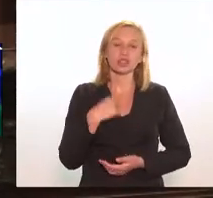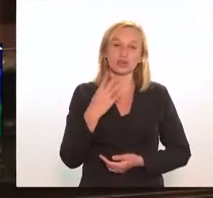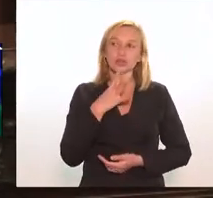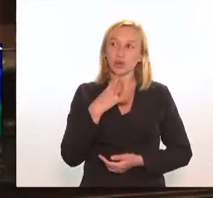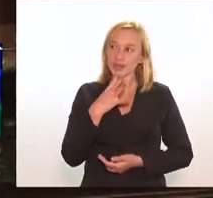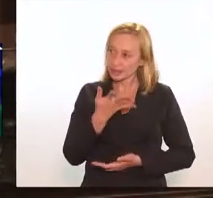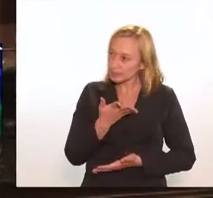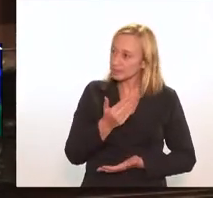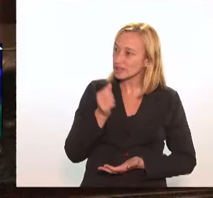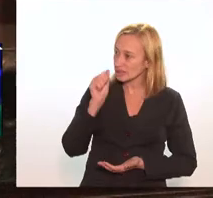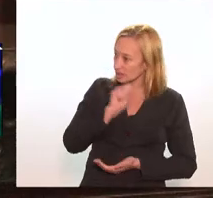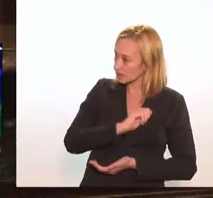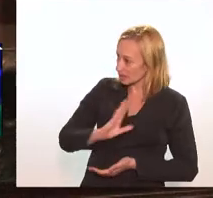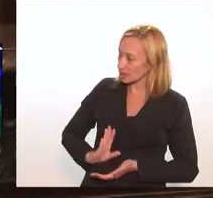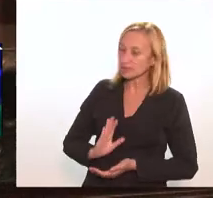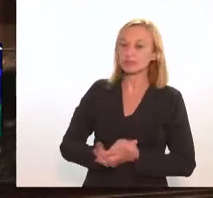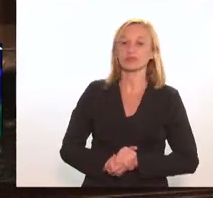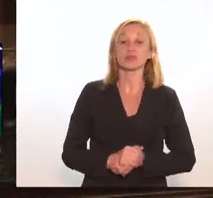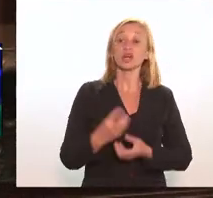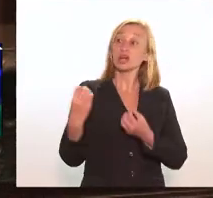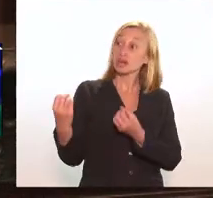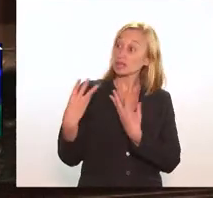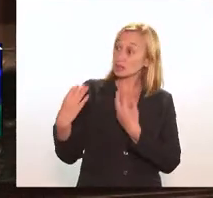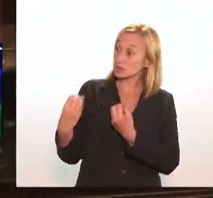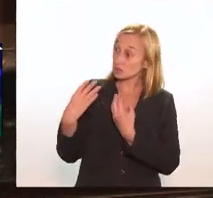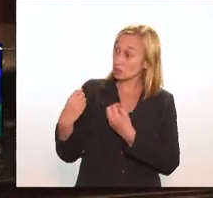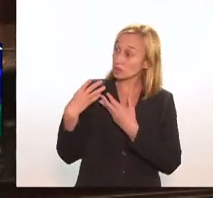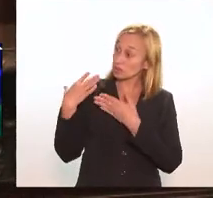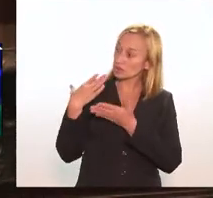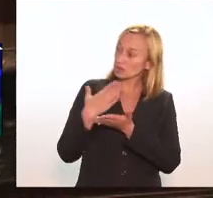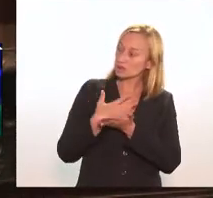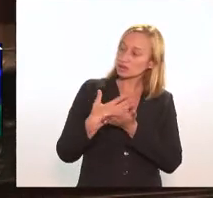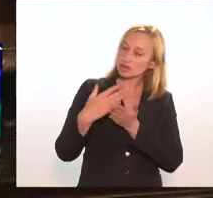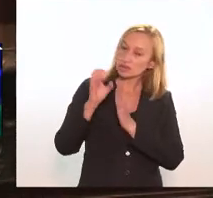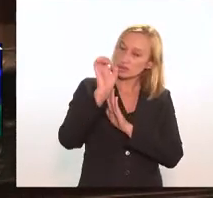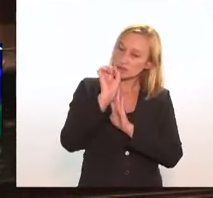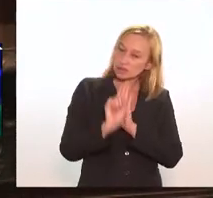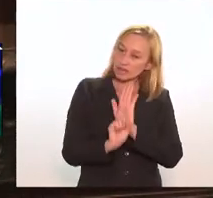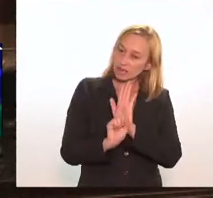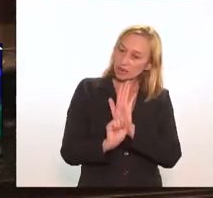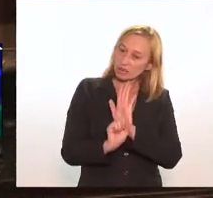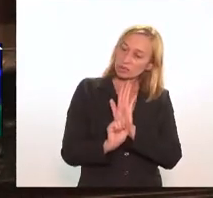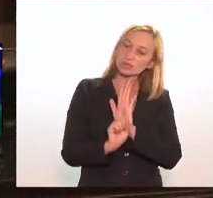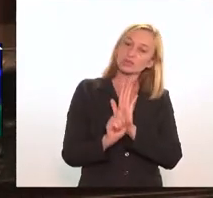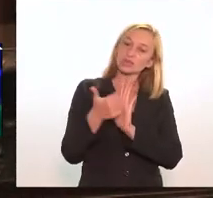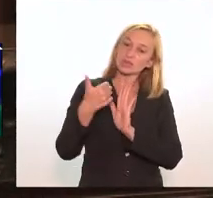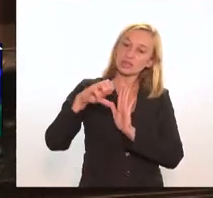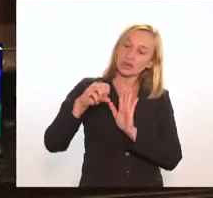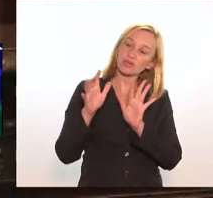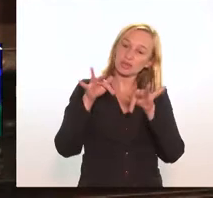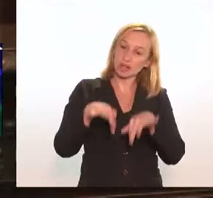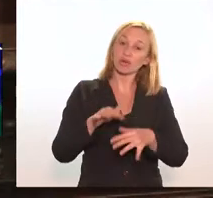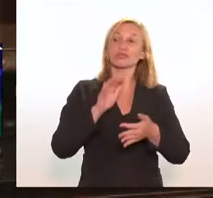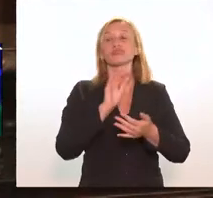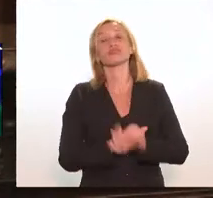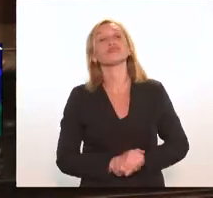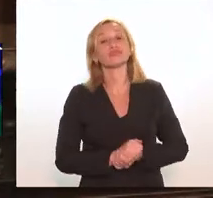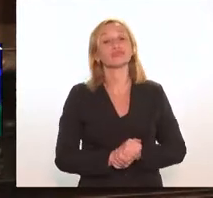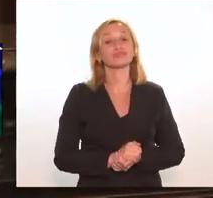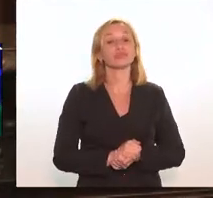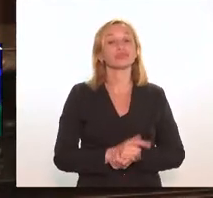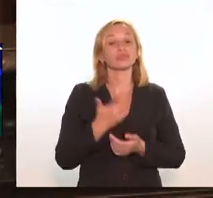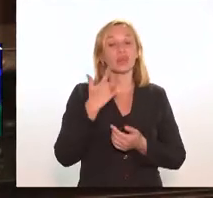conhecemos, que nos ensinou desde o século XIX, final do século XIX, que